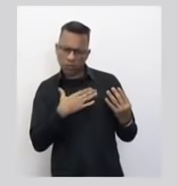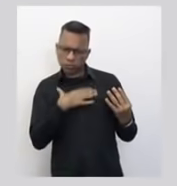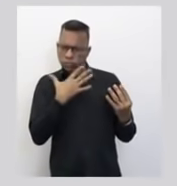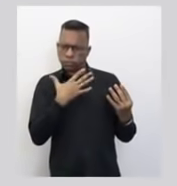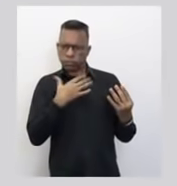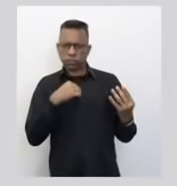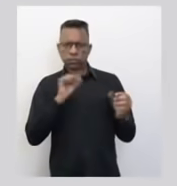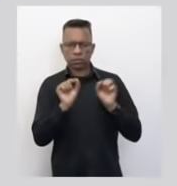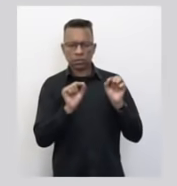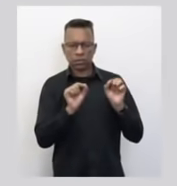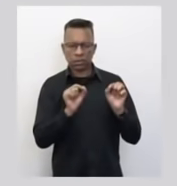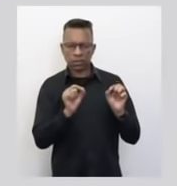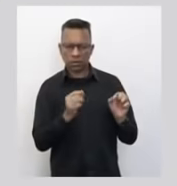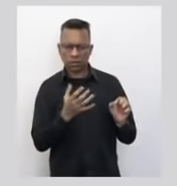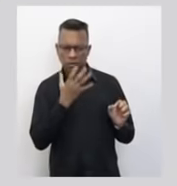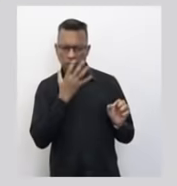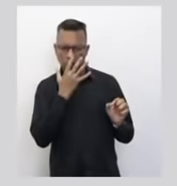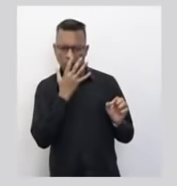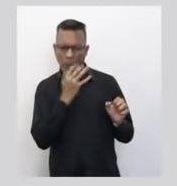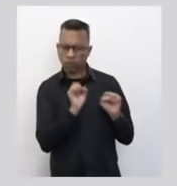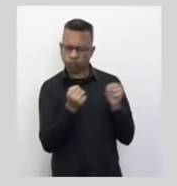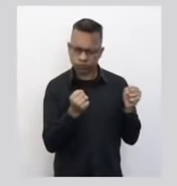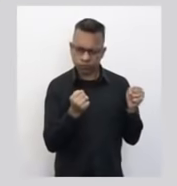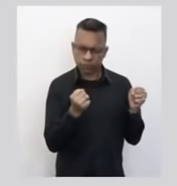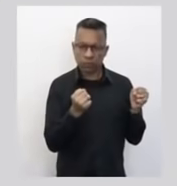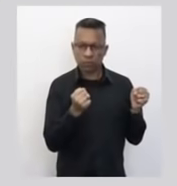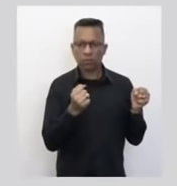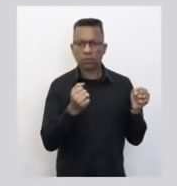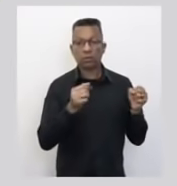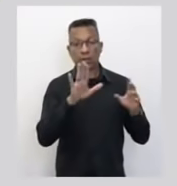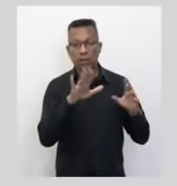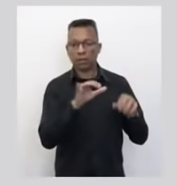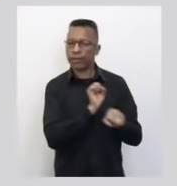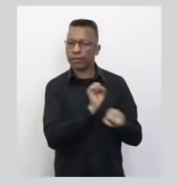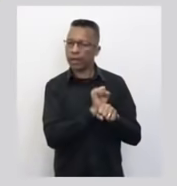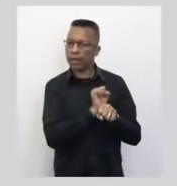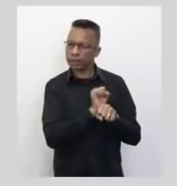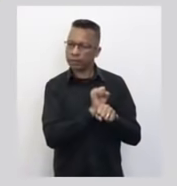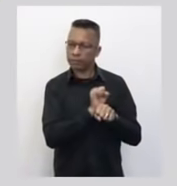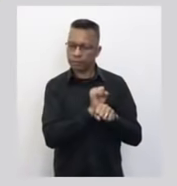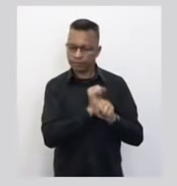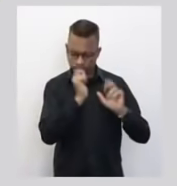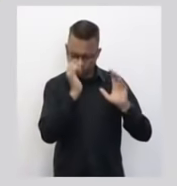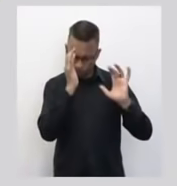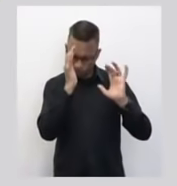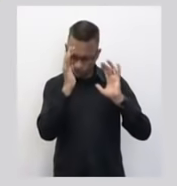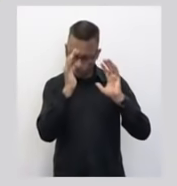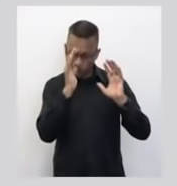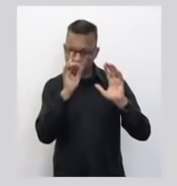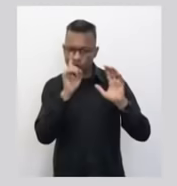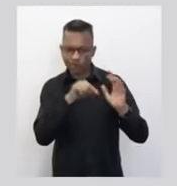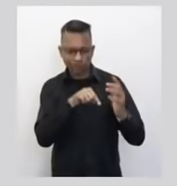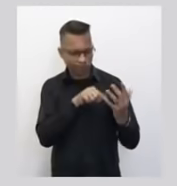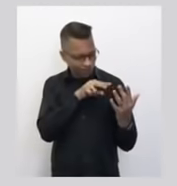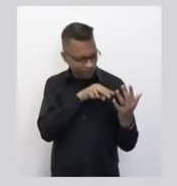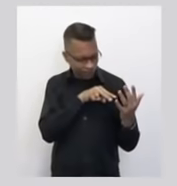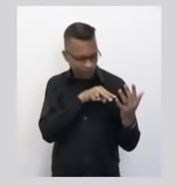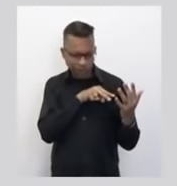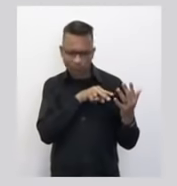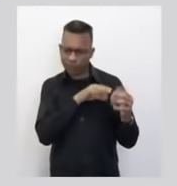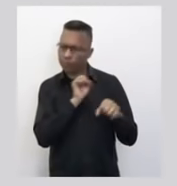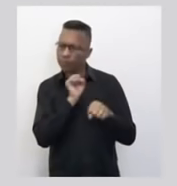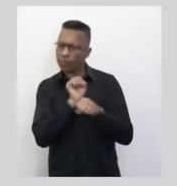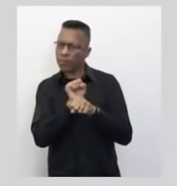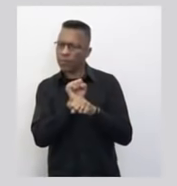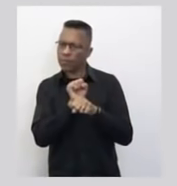choque, alguma surpresa ou raiva? Aí você para. Primeiro você teve aquele choque inicial. Aí,